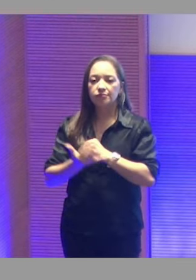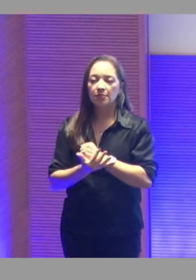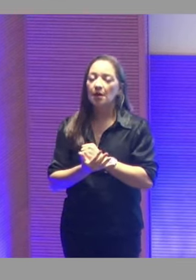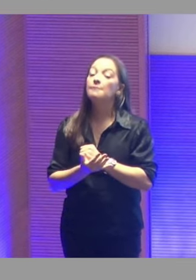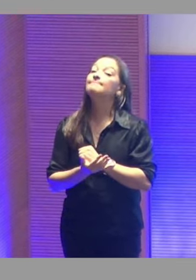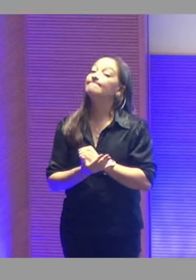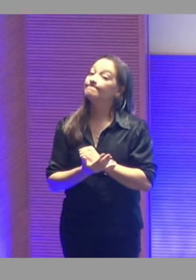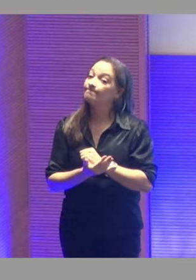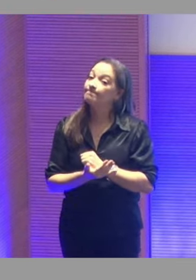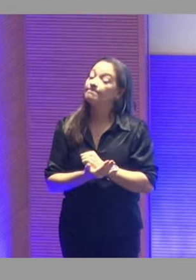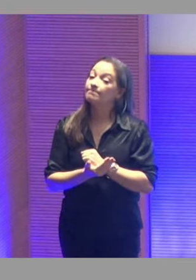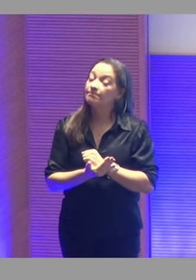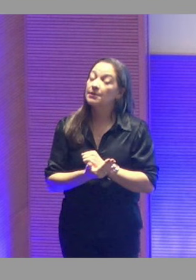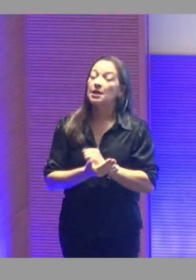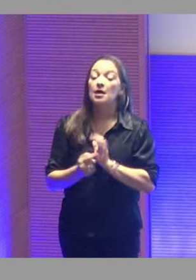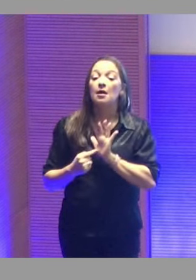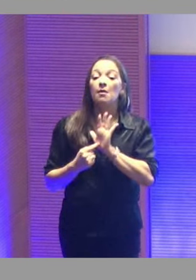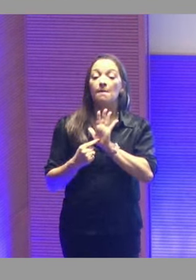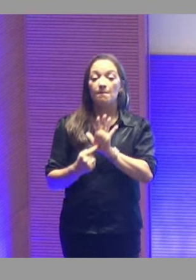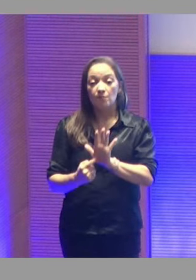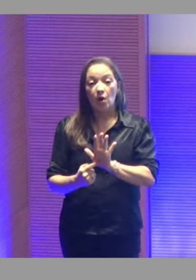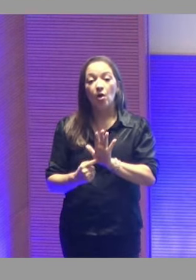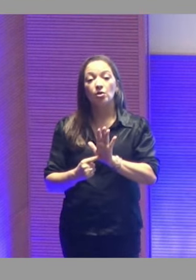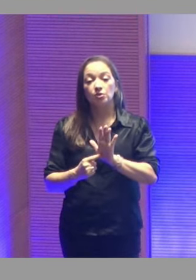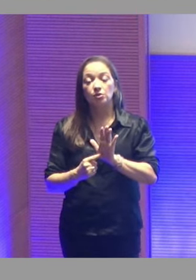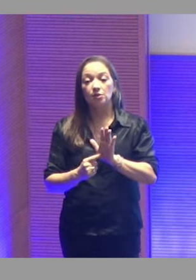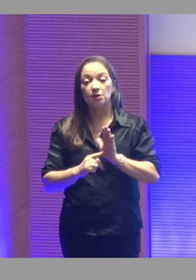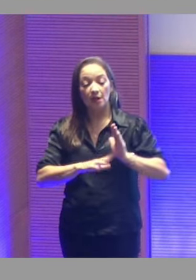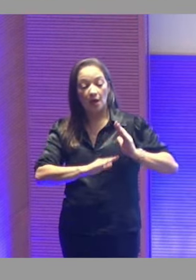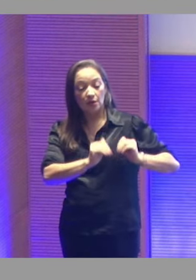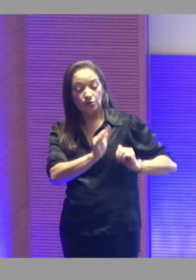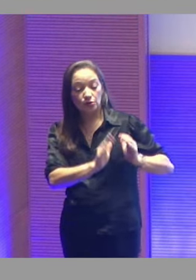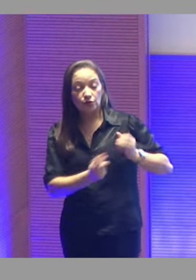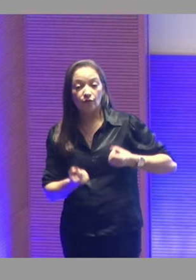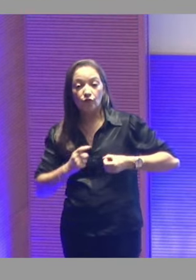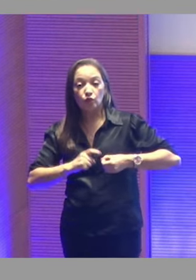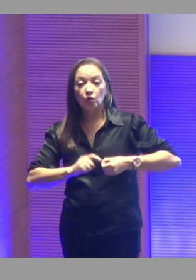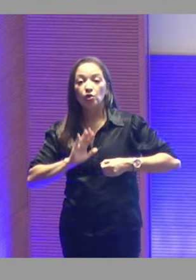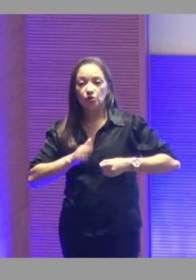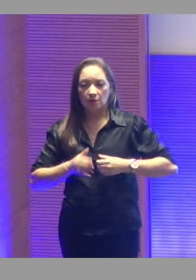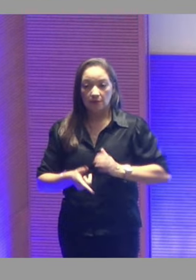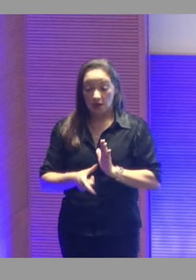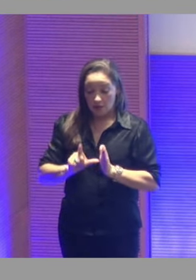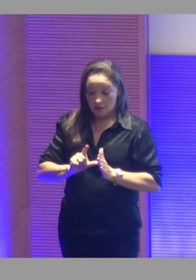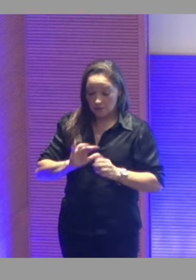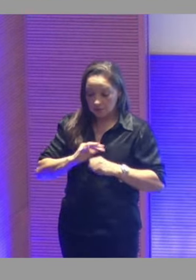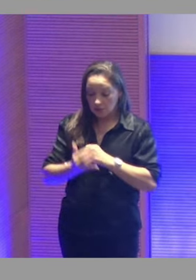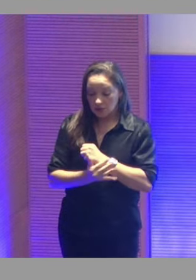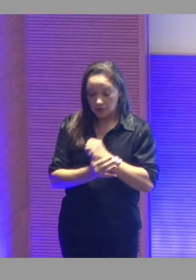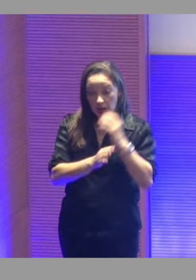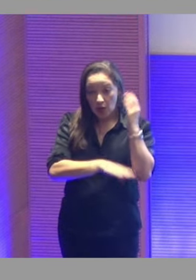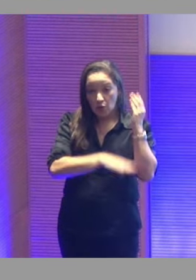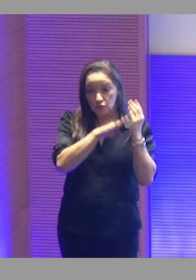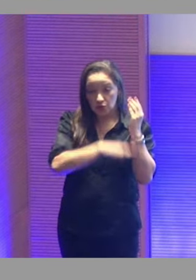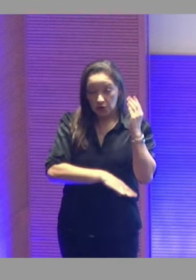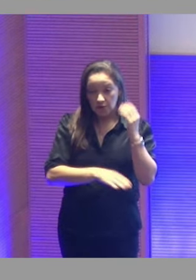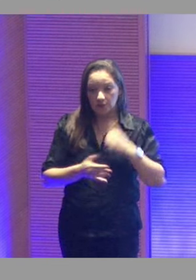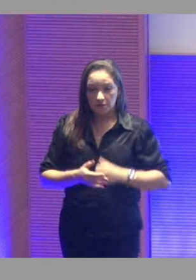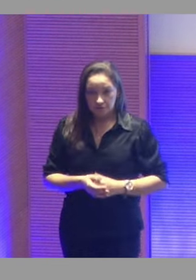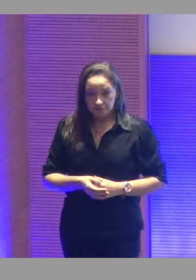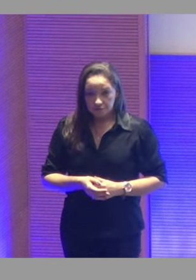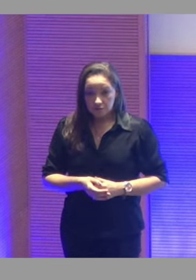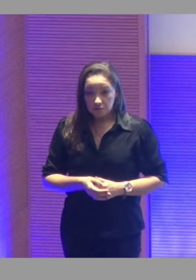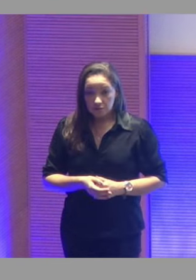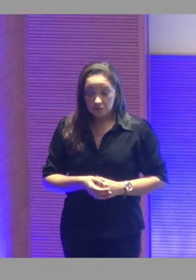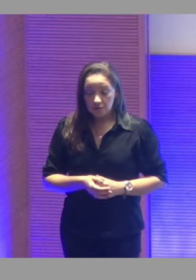organizações já retomaram né no no nível pré-pandemia e aqui só para vocês entenderem a gente pegou um conjunto das organizações que